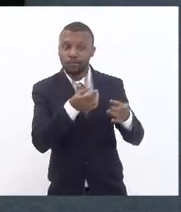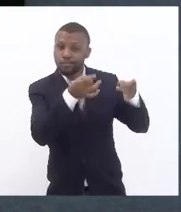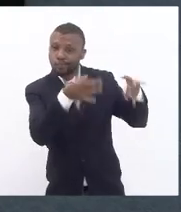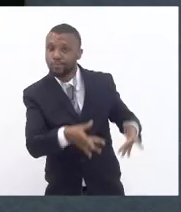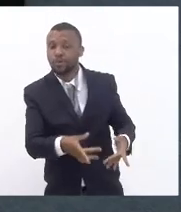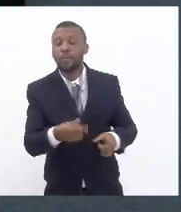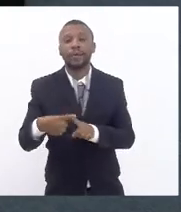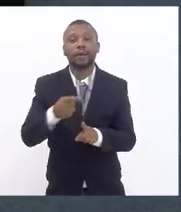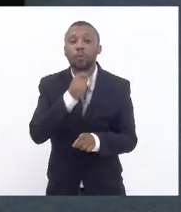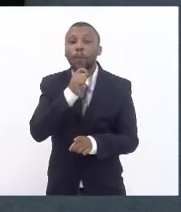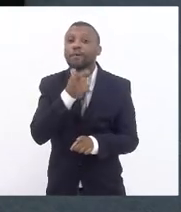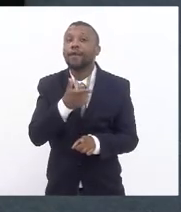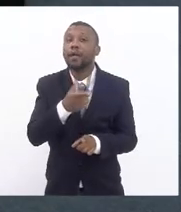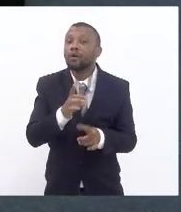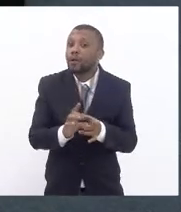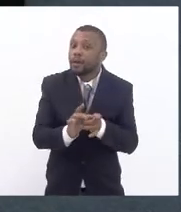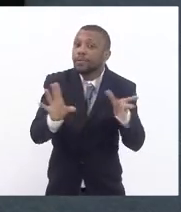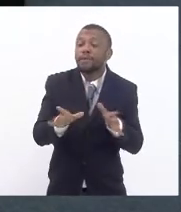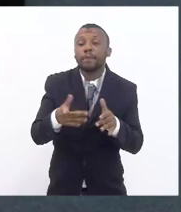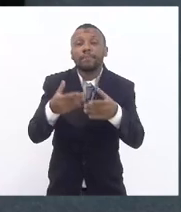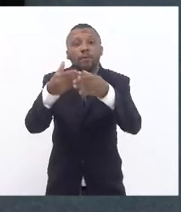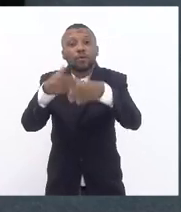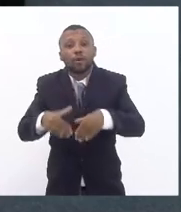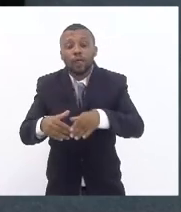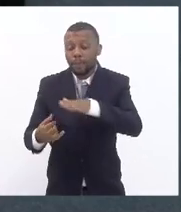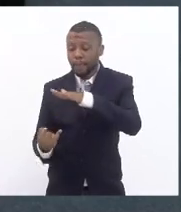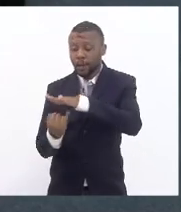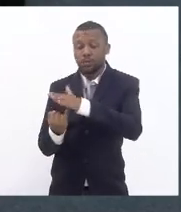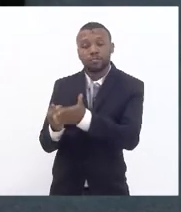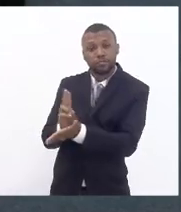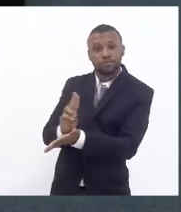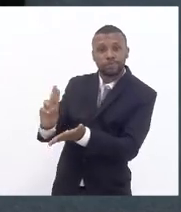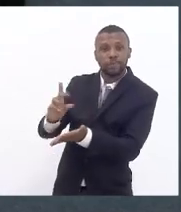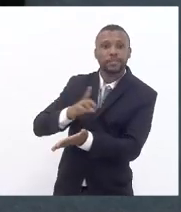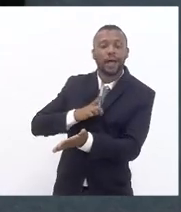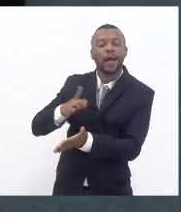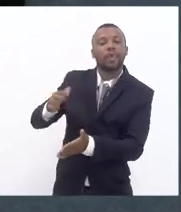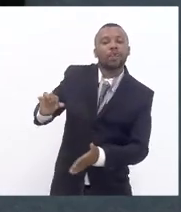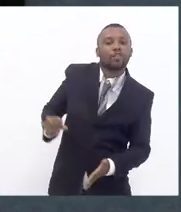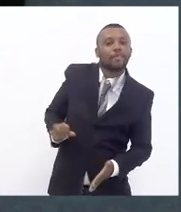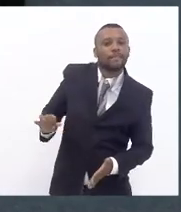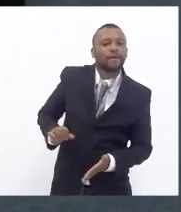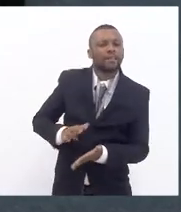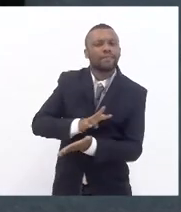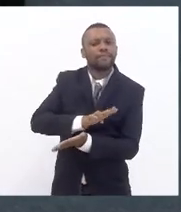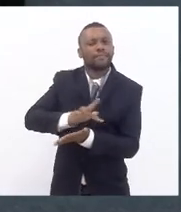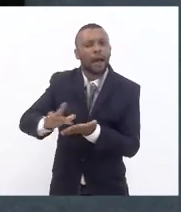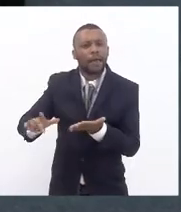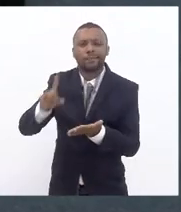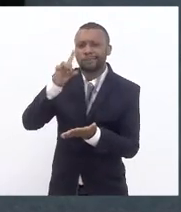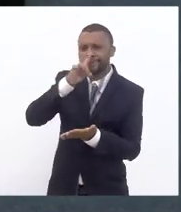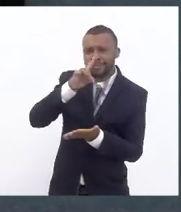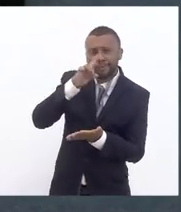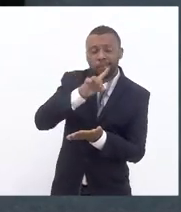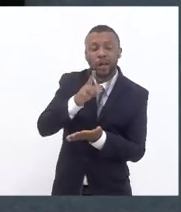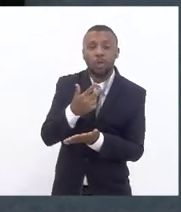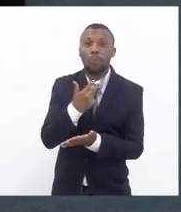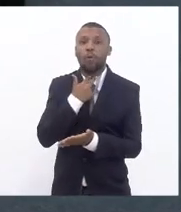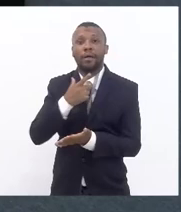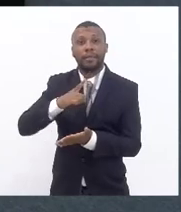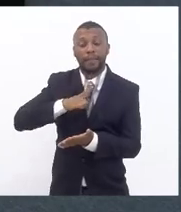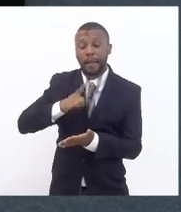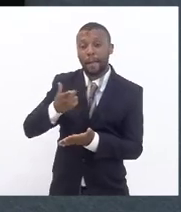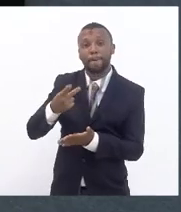concurso. É uma instituição universitária que está sofrendo com uma série de limitações, não pode ter políticas próprias de